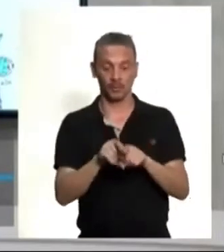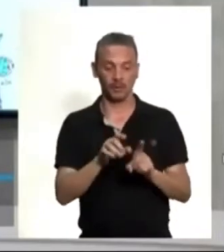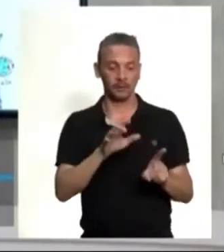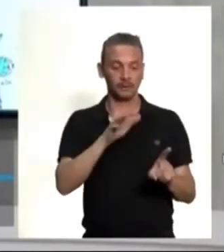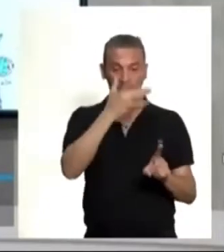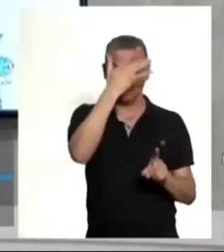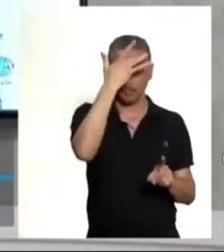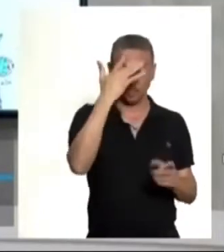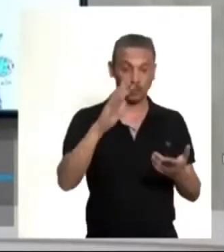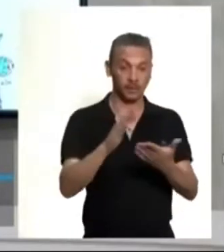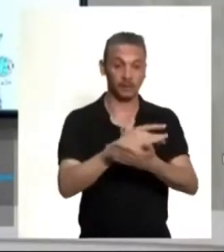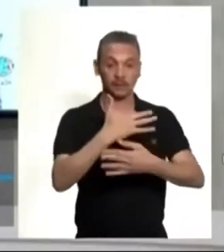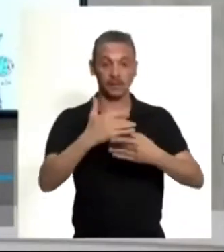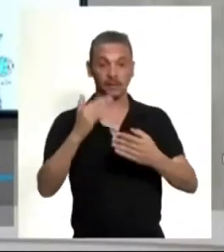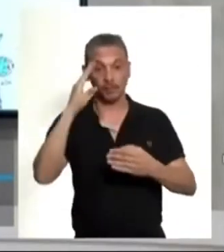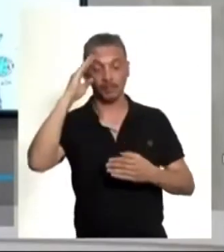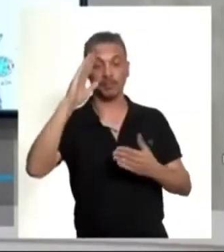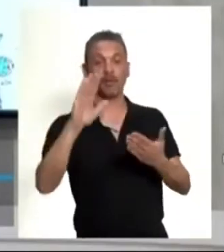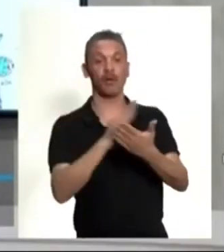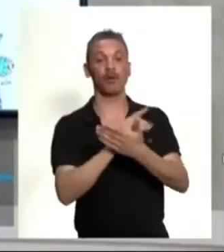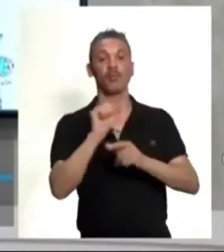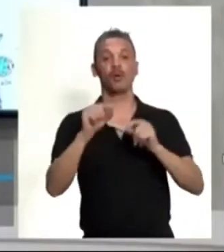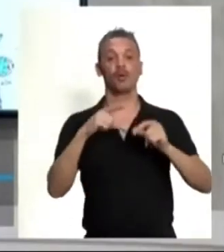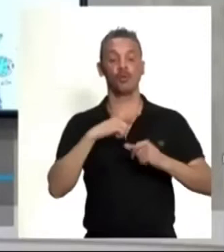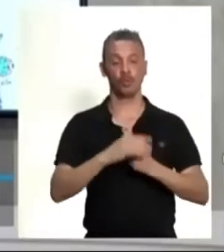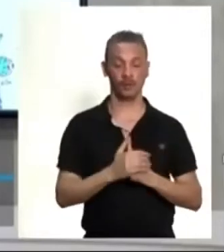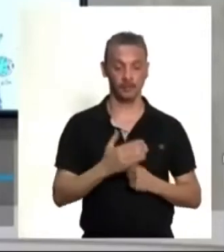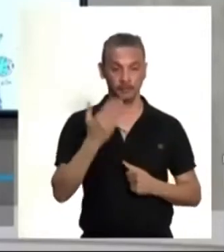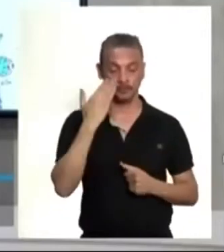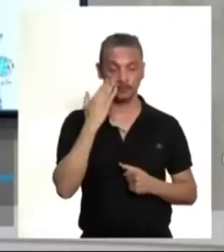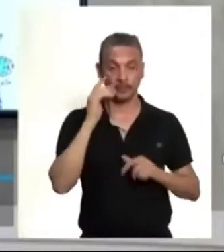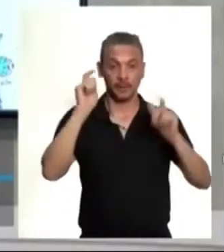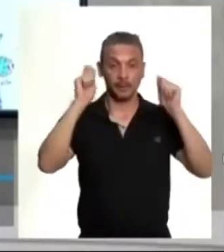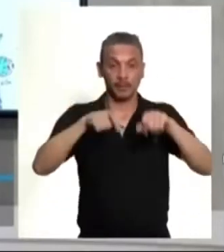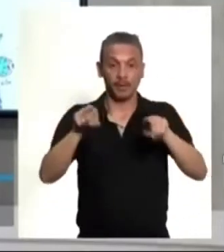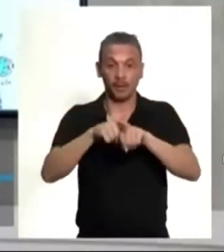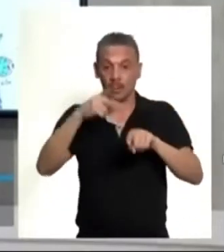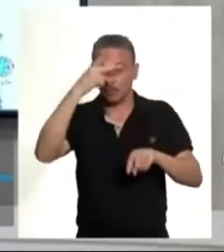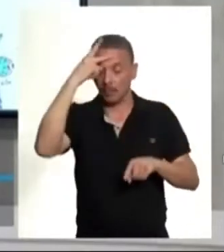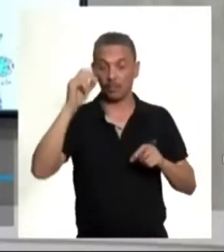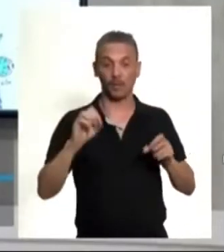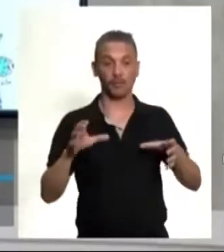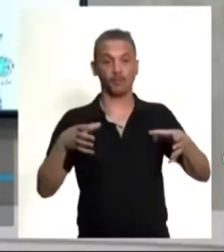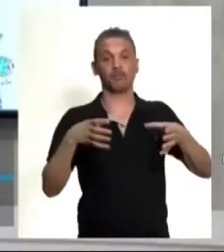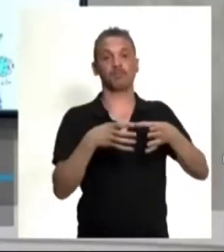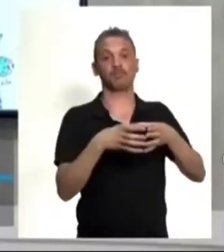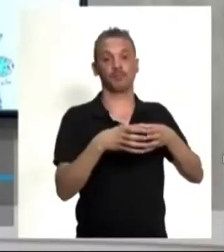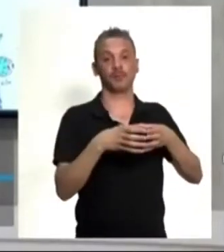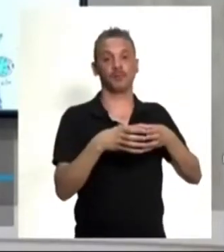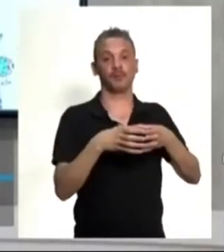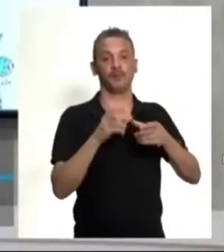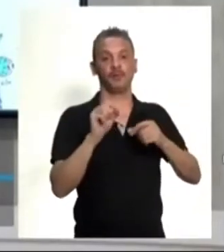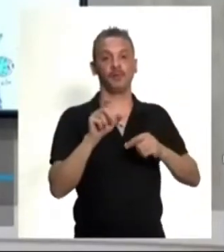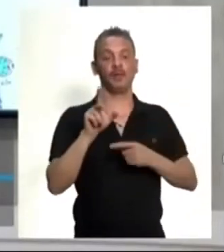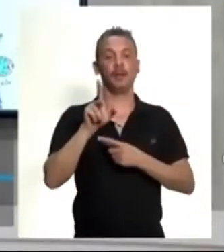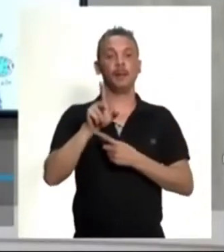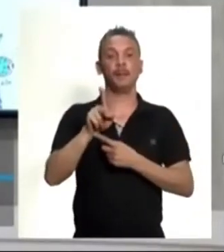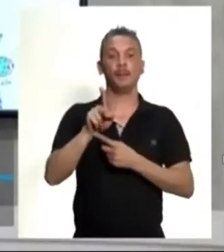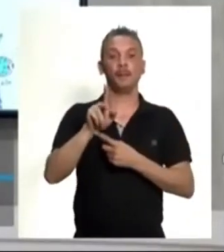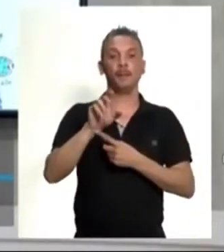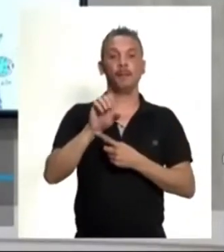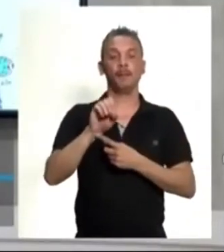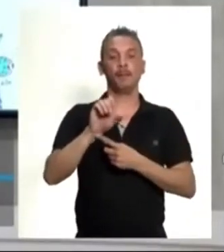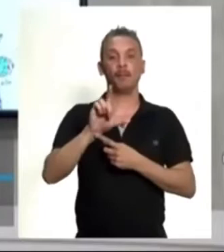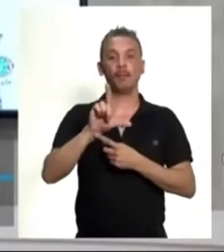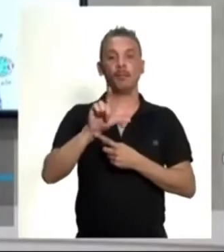influência de algumas cidades. Olha só, hierarquia urbana é a capacidade de polarização. Se você quiser, anota aí, é a